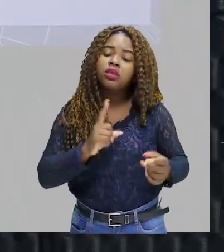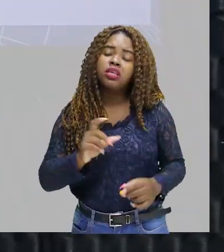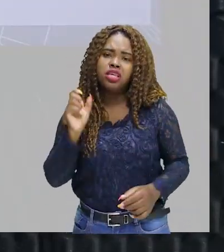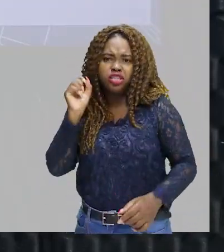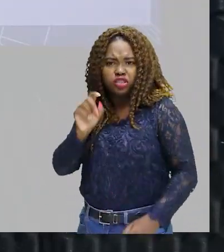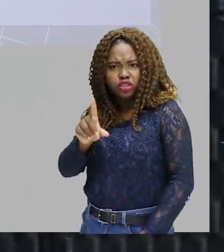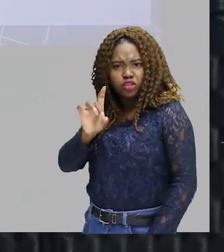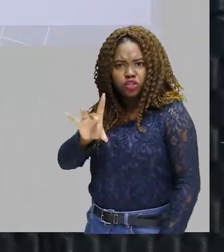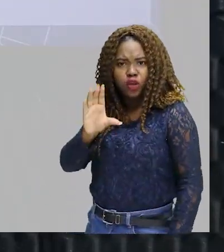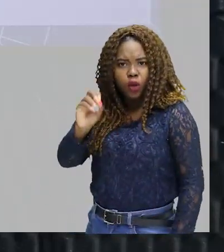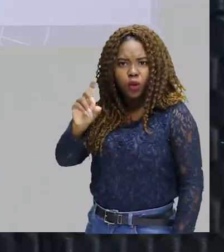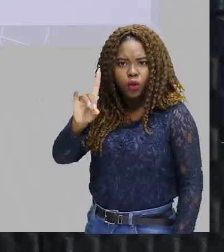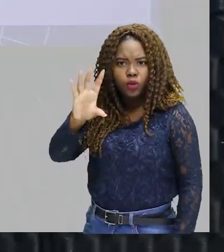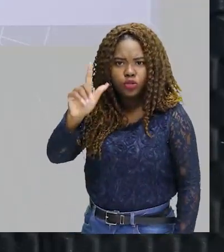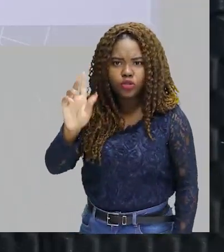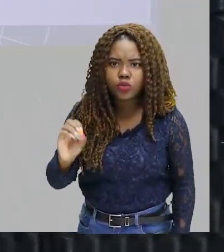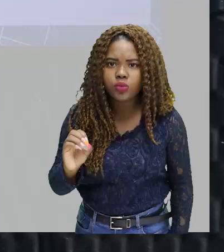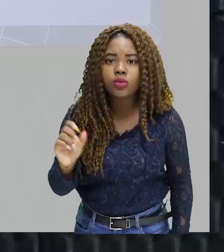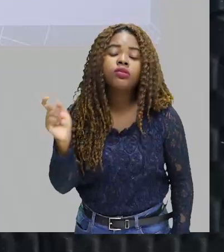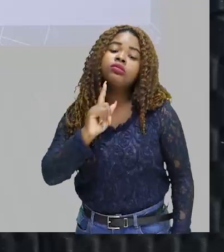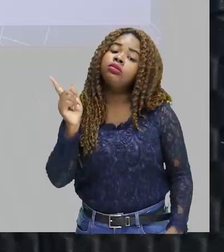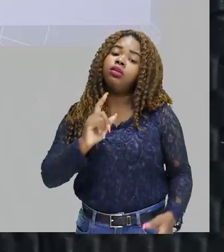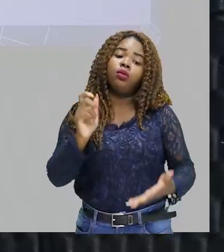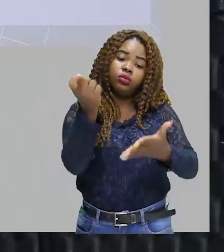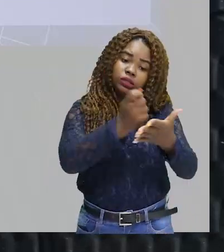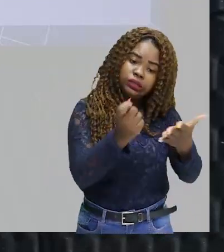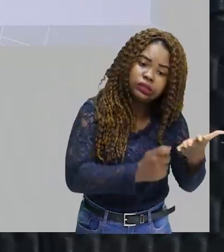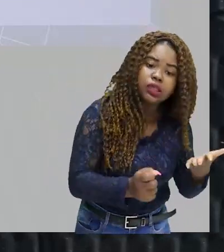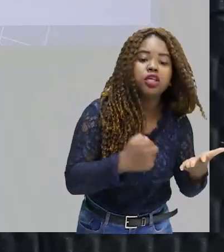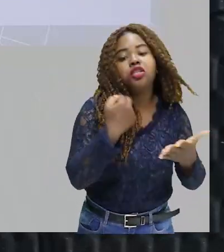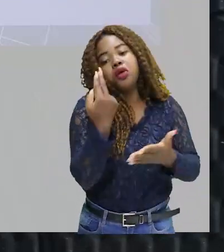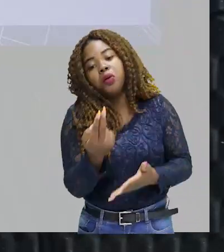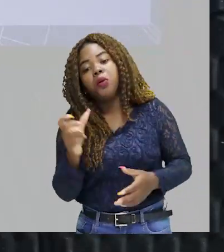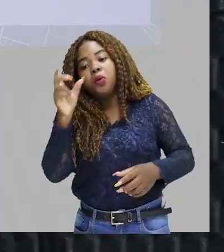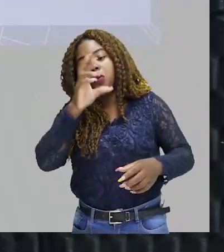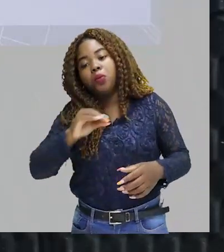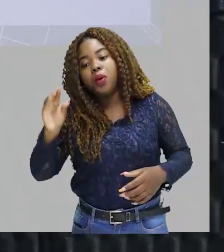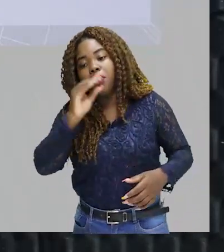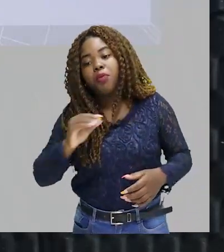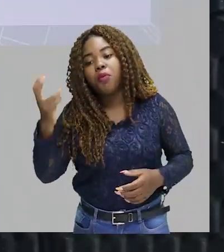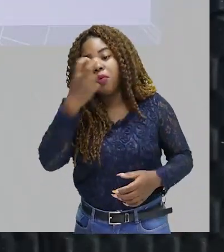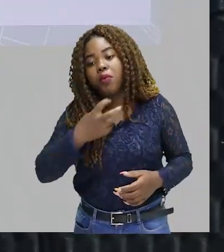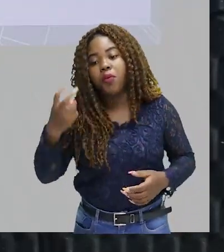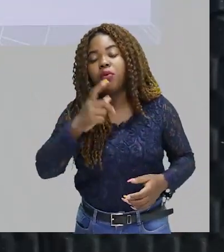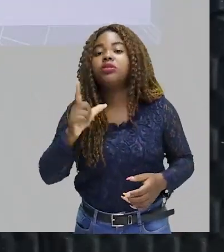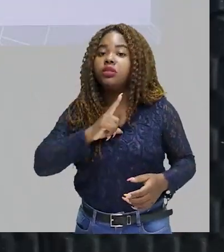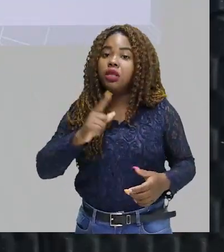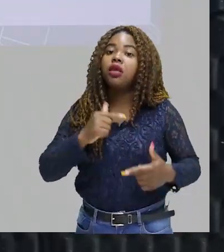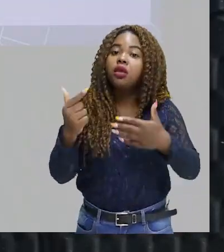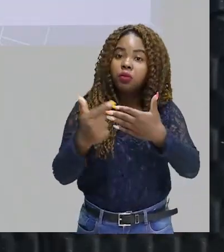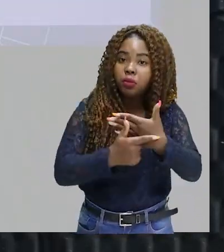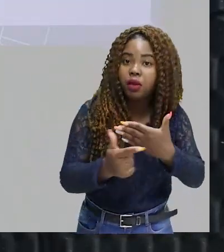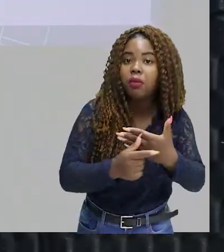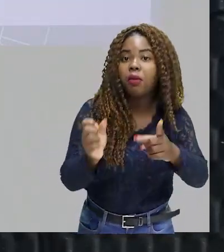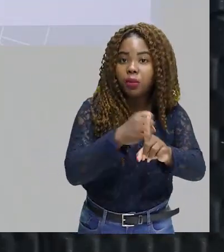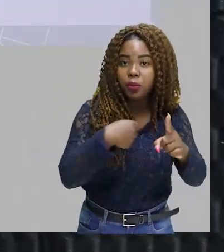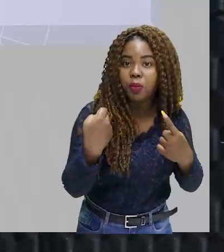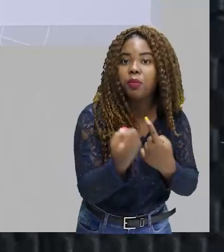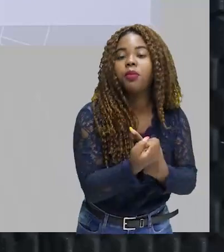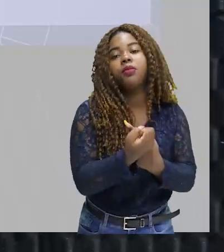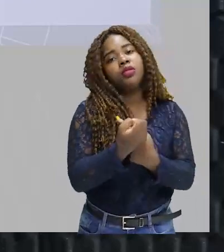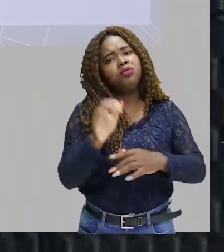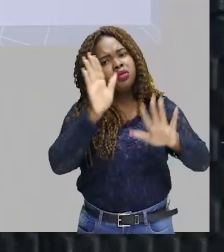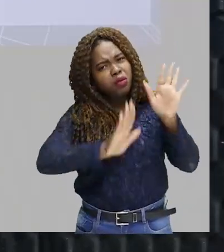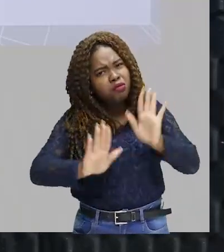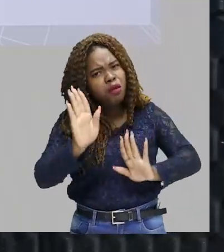função social. Tanto a linguagem escrita como a linguagem falada, ela tem uma função social. Então, a gente tem que ter muito cuidado